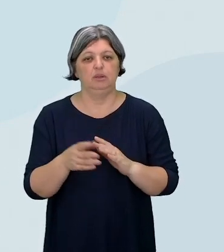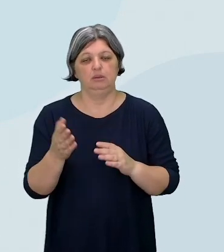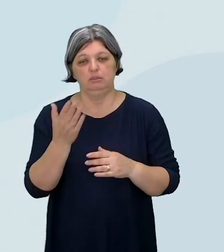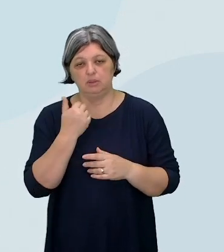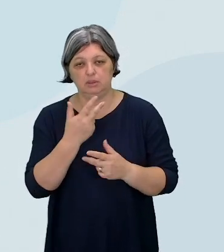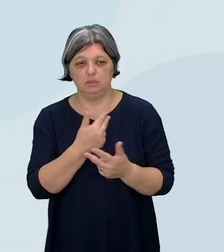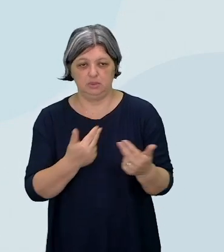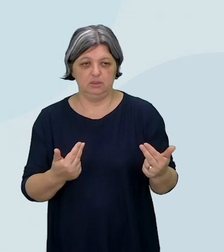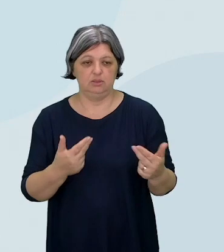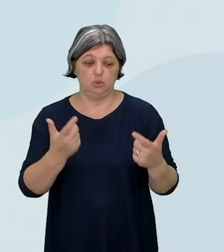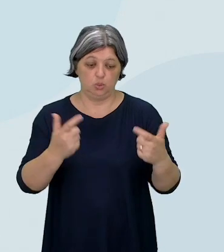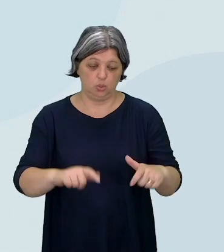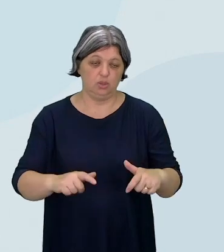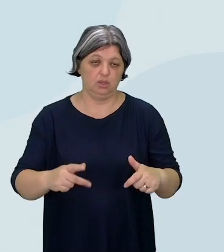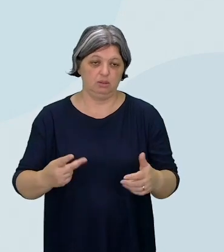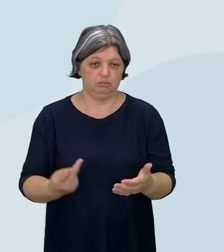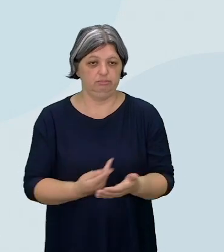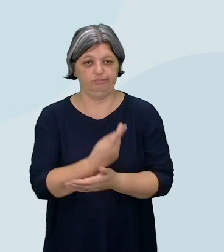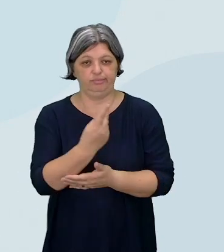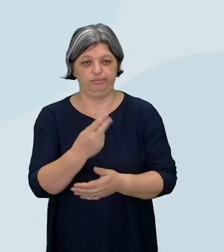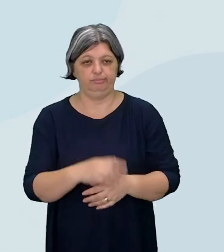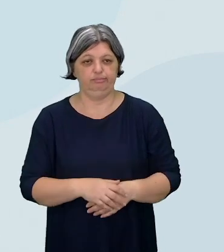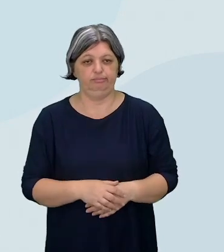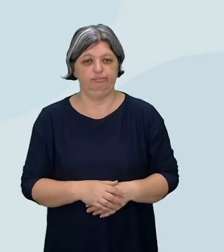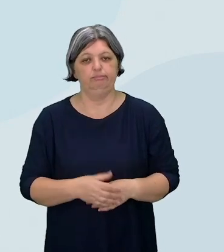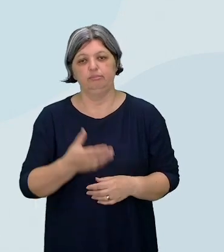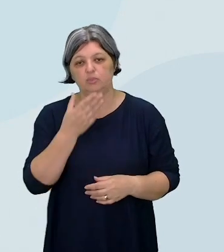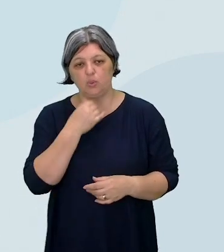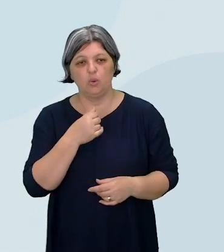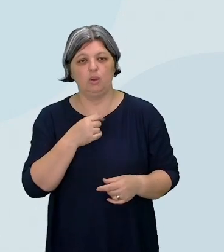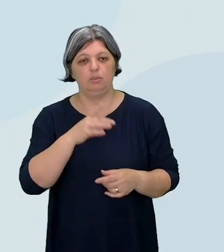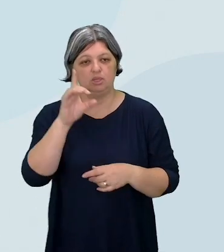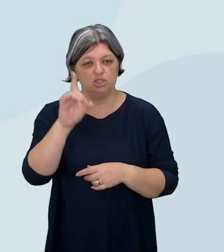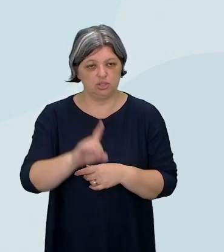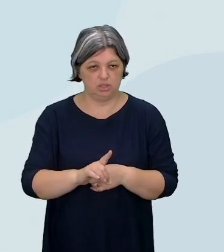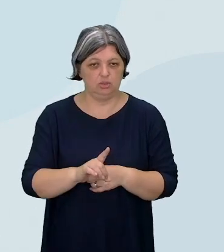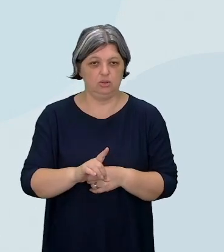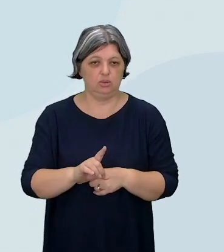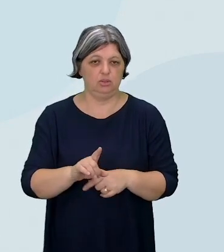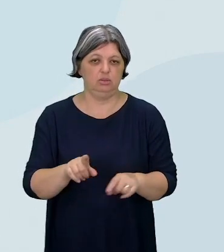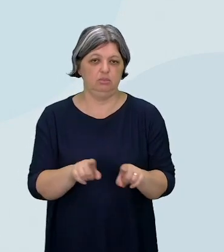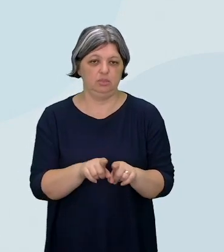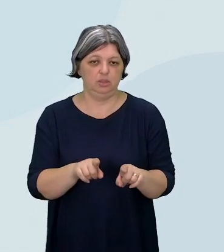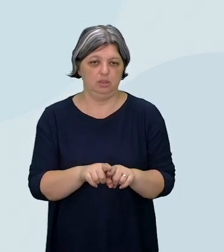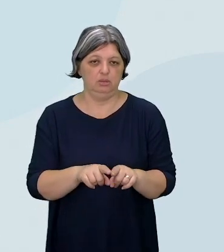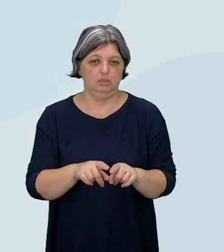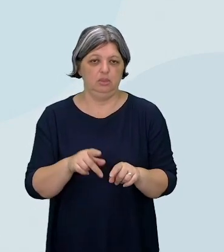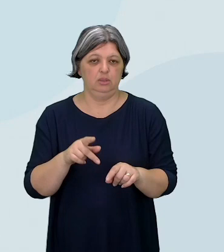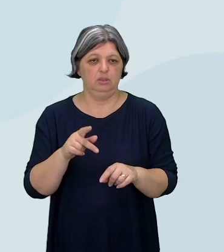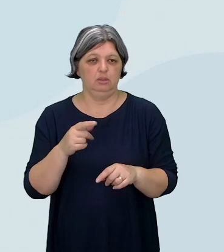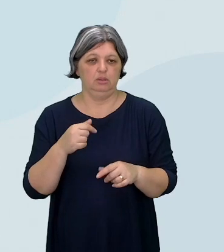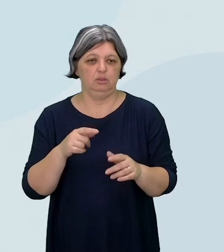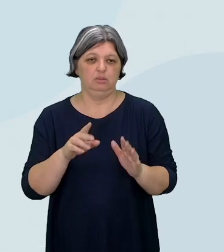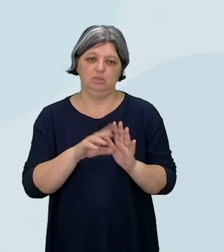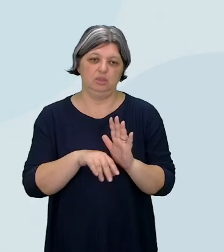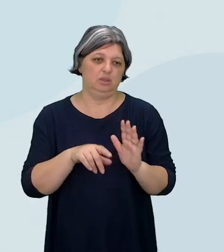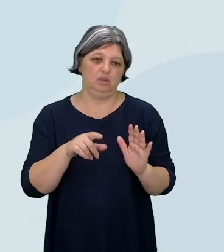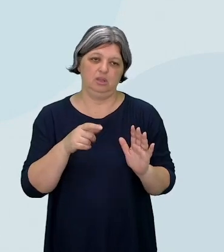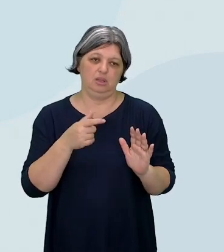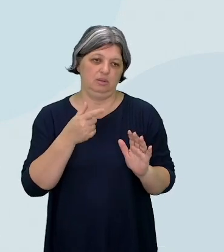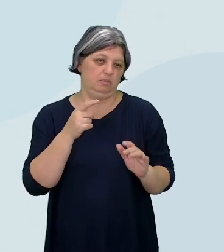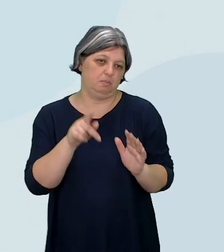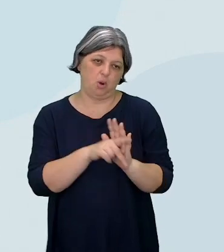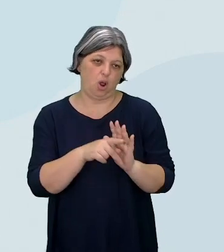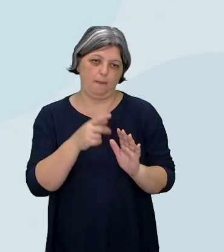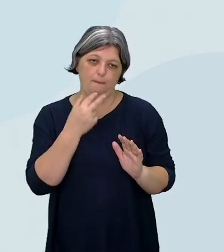regiões de catástrofe. E aí afirmou o Peter Milk, que é diretor da aliança, a gente ignora porque está escrito em alemão, o meu alemão é